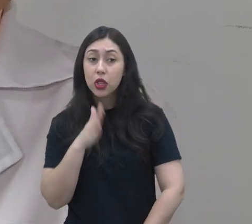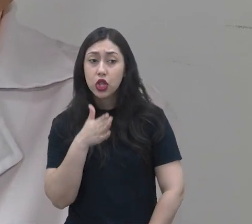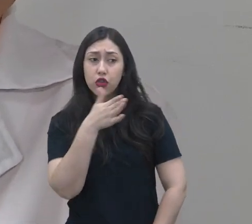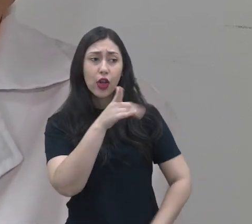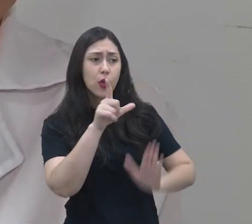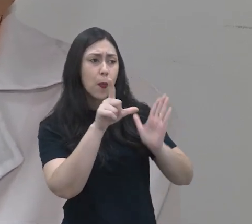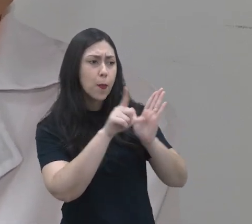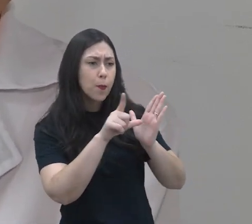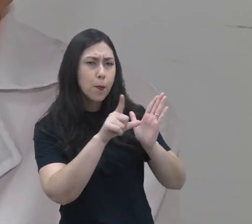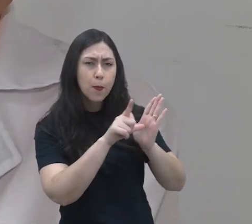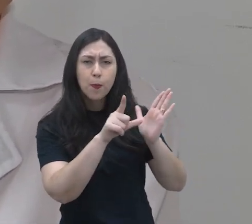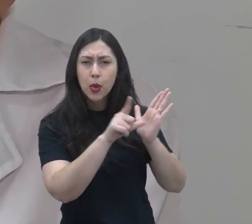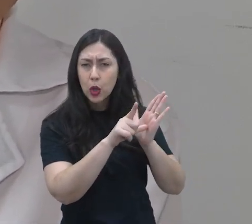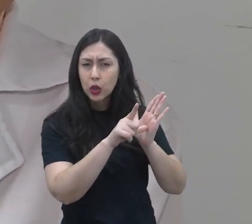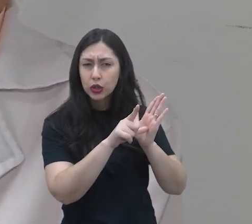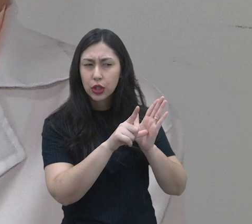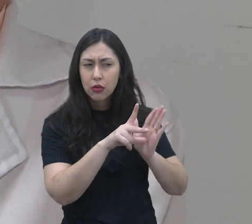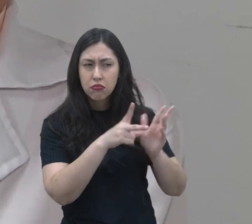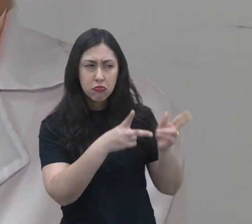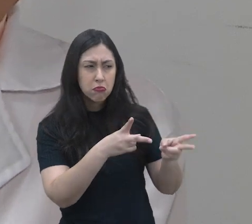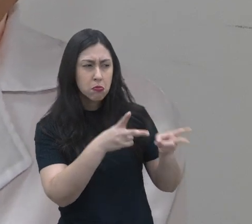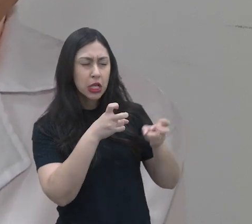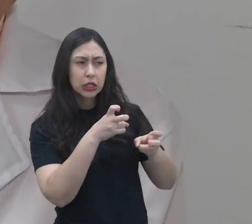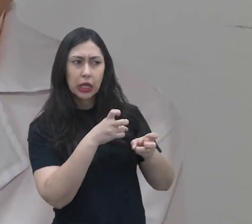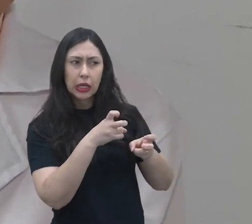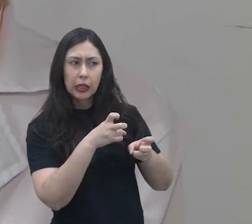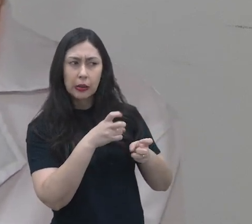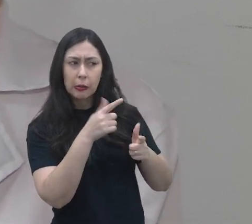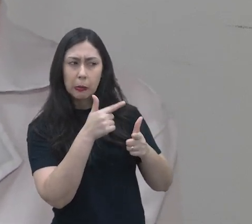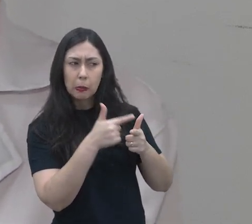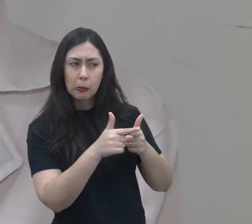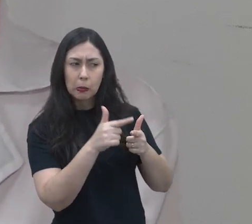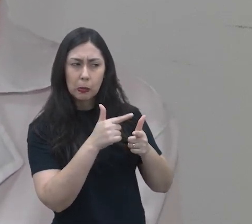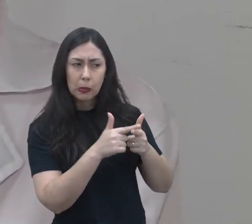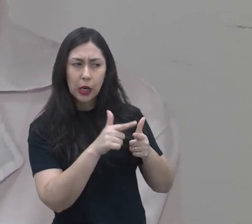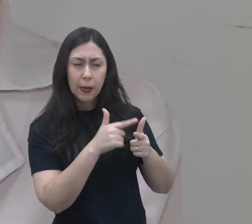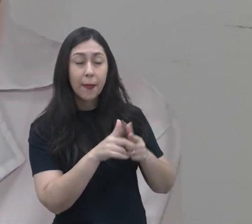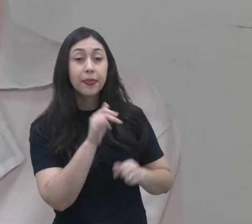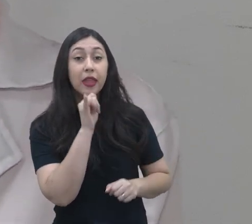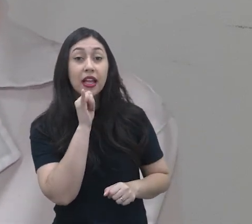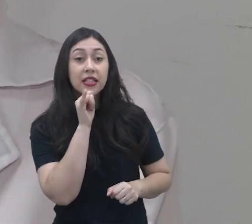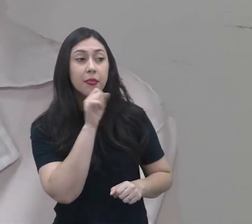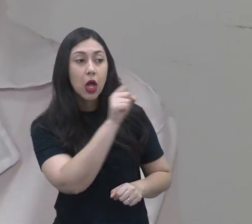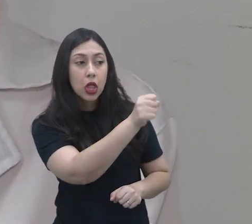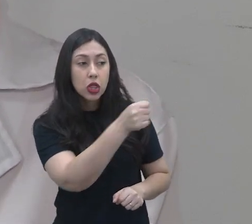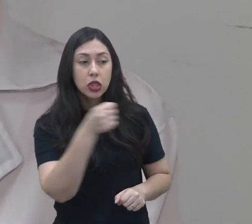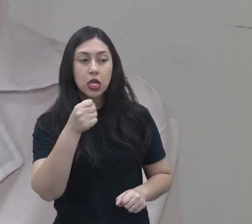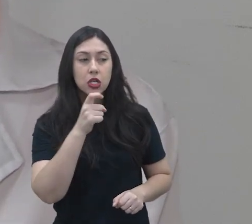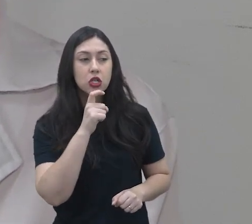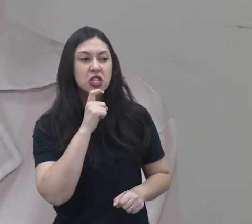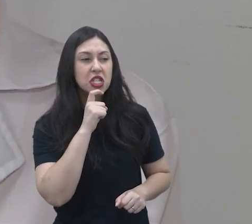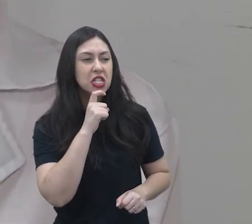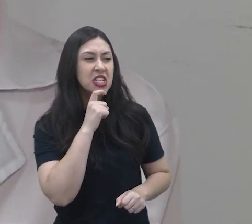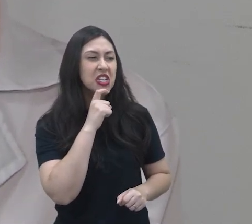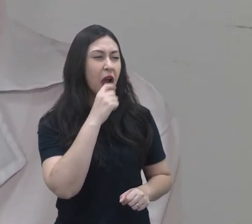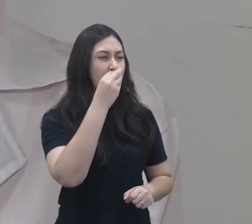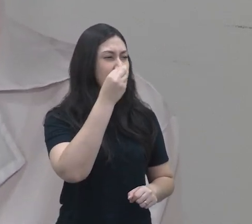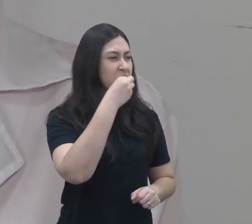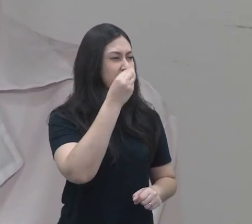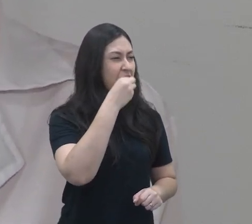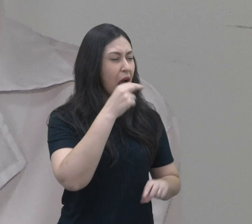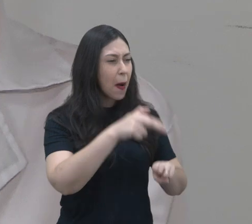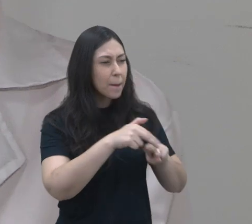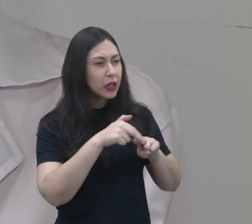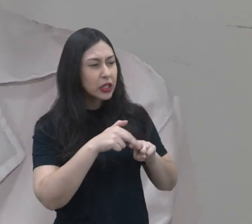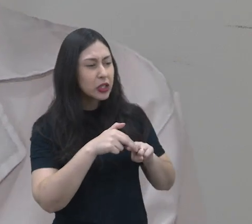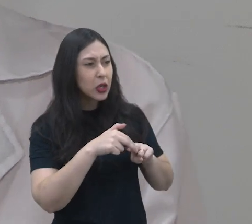gente vai num estabelecimento comercial e percebe que algo está errado, que uma geladeira está